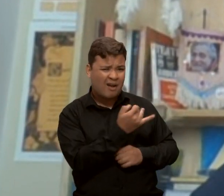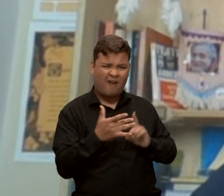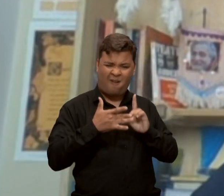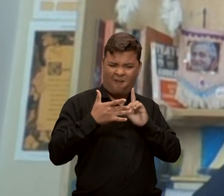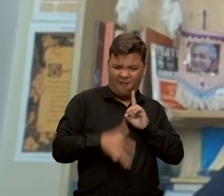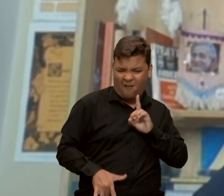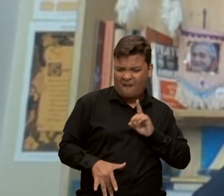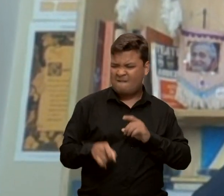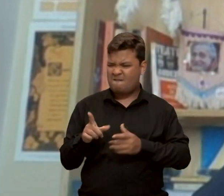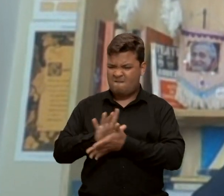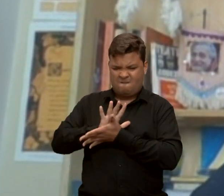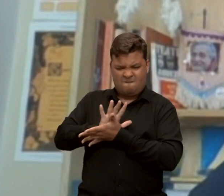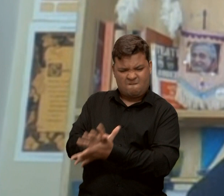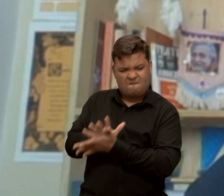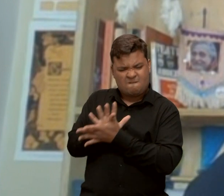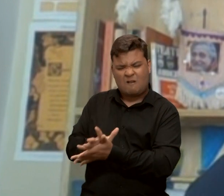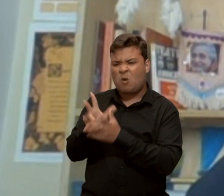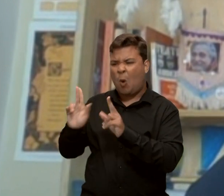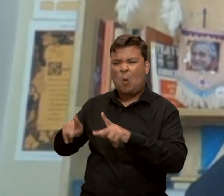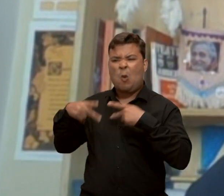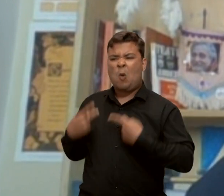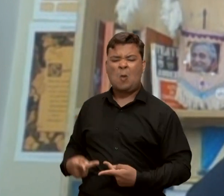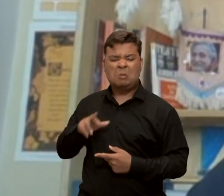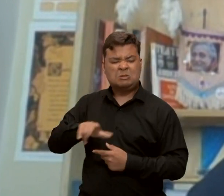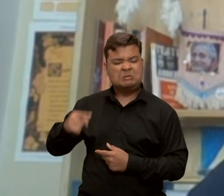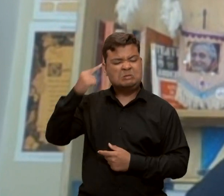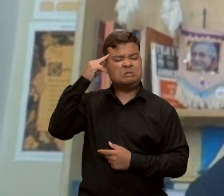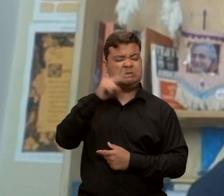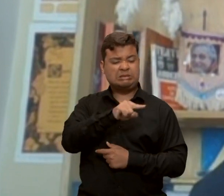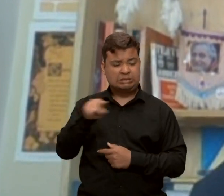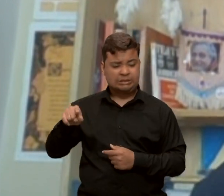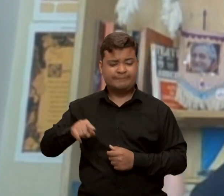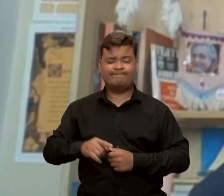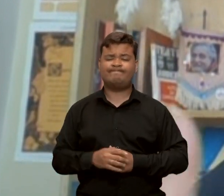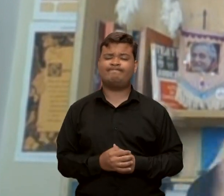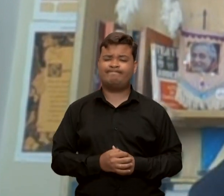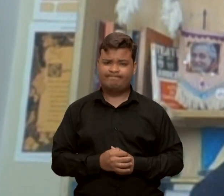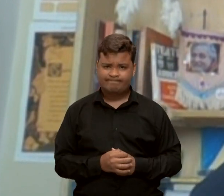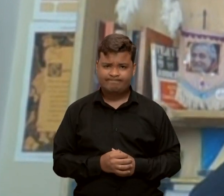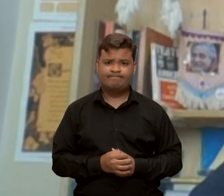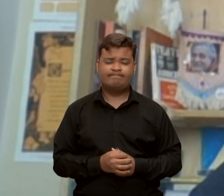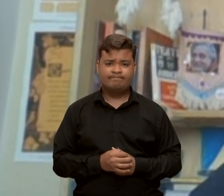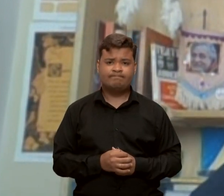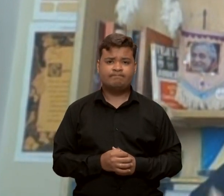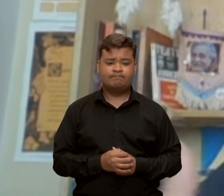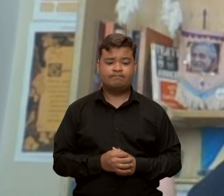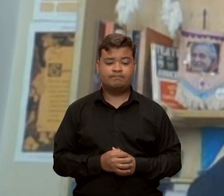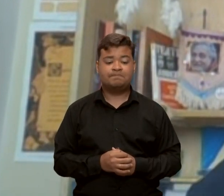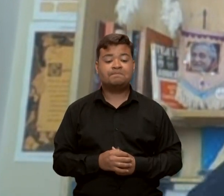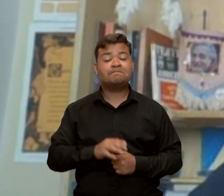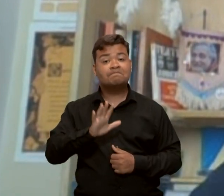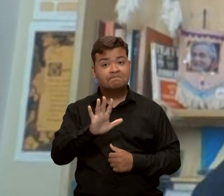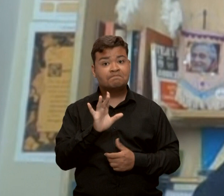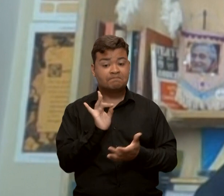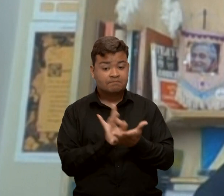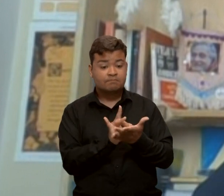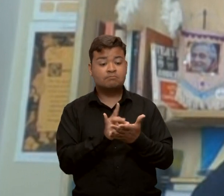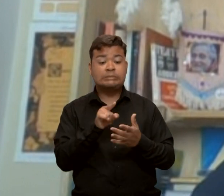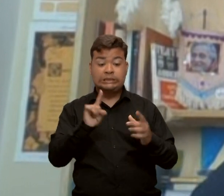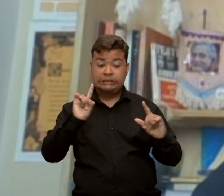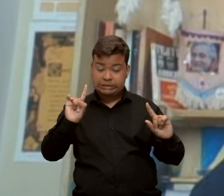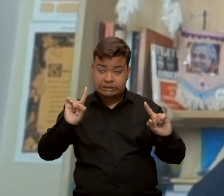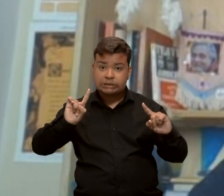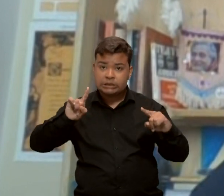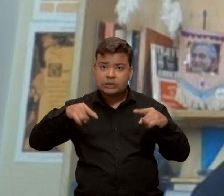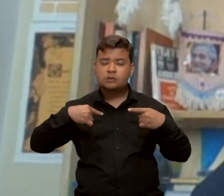que essas pessoas são humanizadas, a gente começa a ir além um pouco dessa ideia de desafio, porque realmente é um desafio,